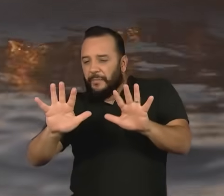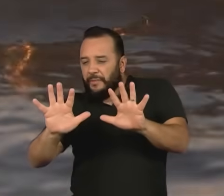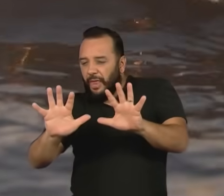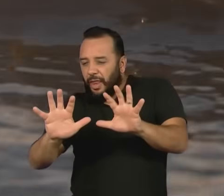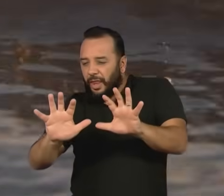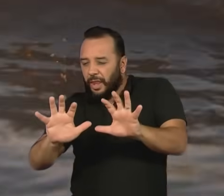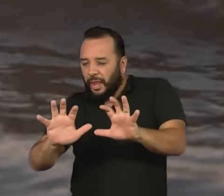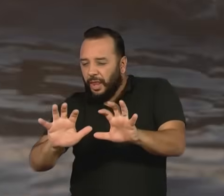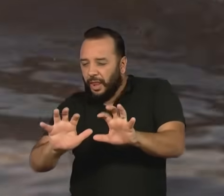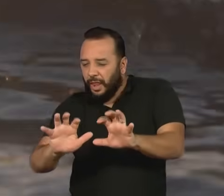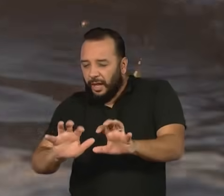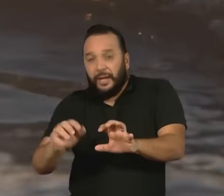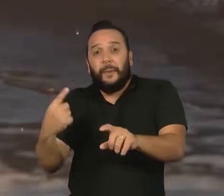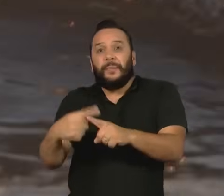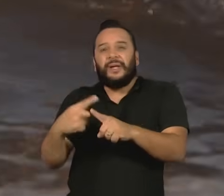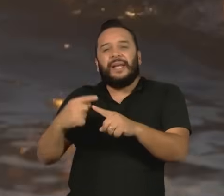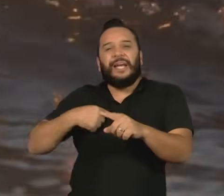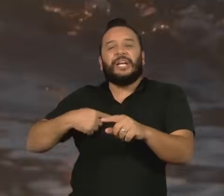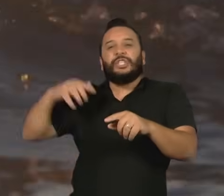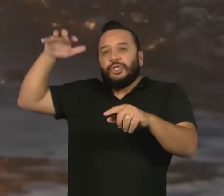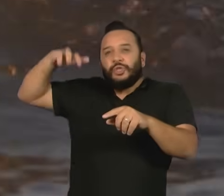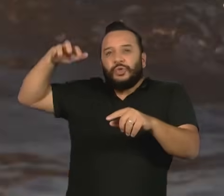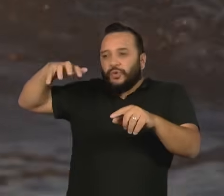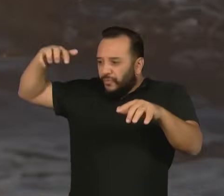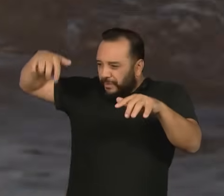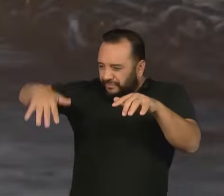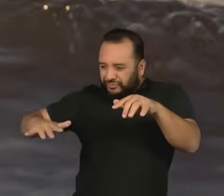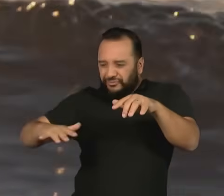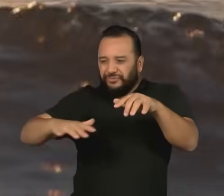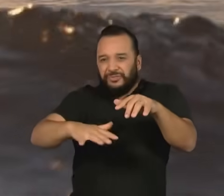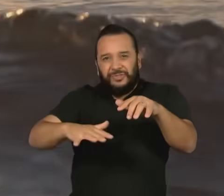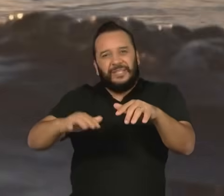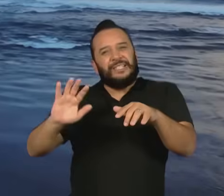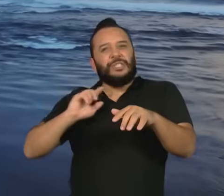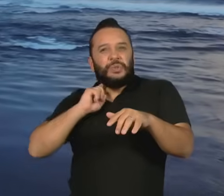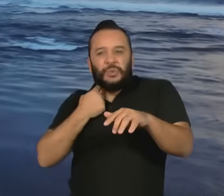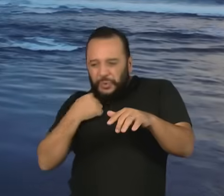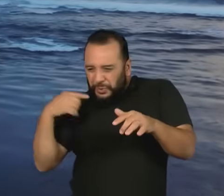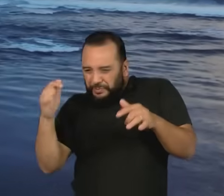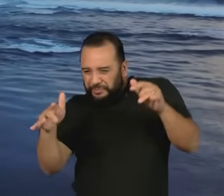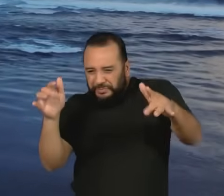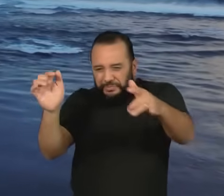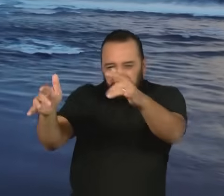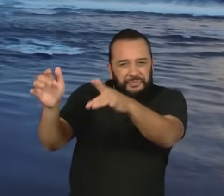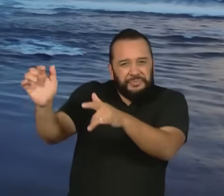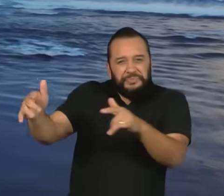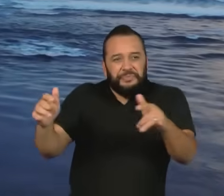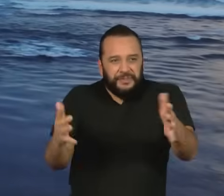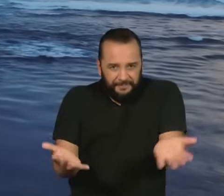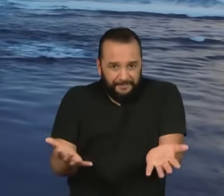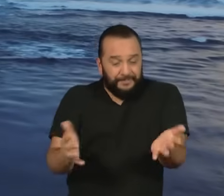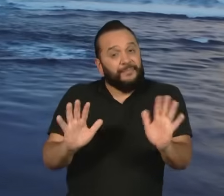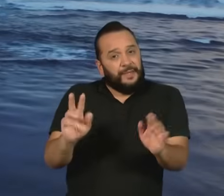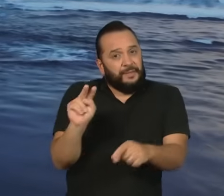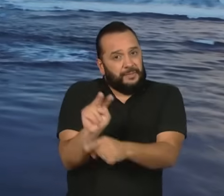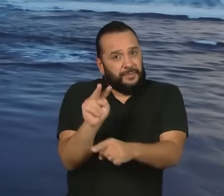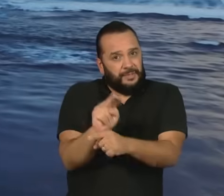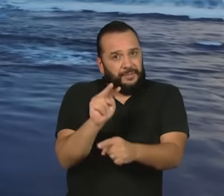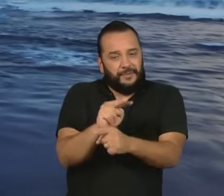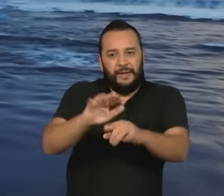orgânica levados pelos rios e chuvas intensas. É preciso conservar os mares e